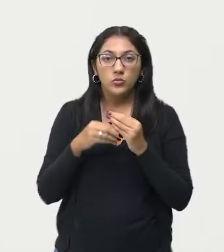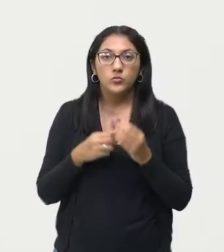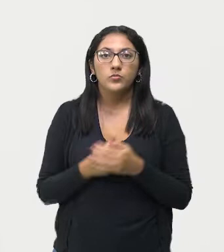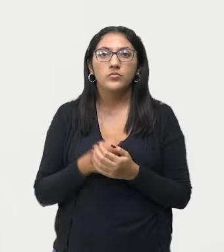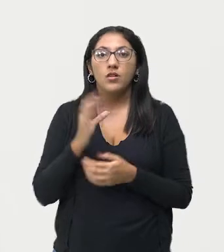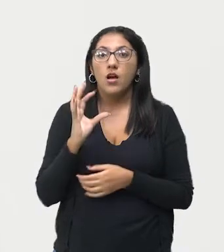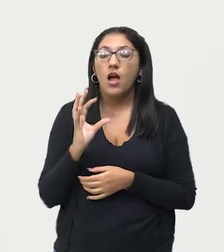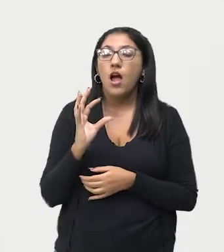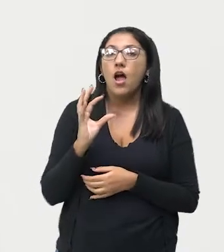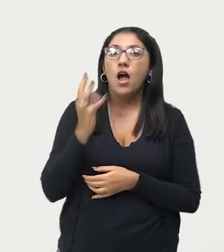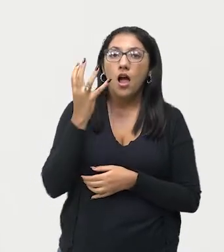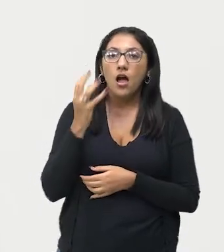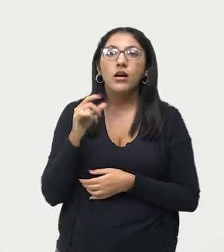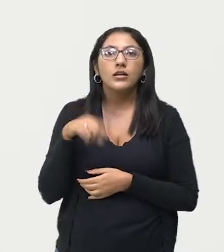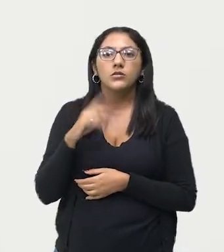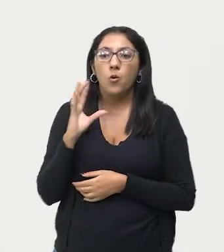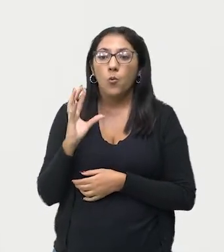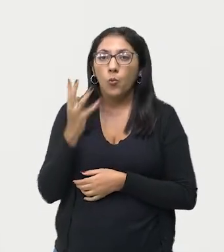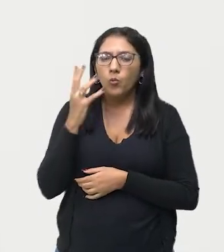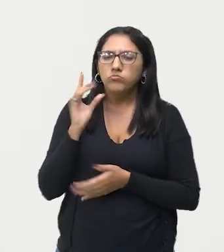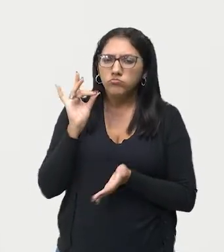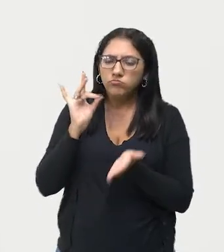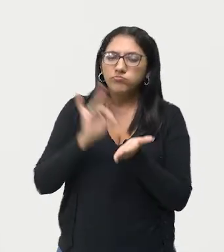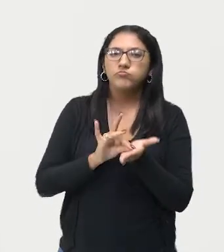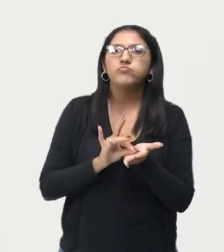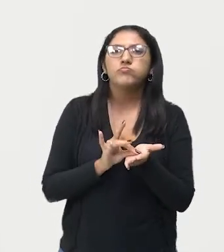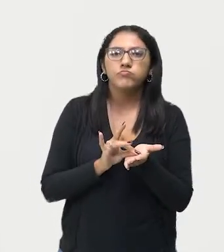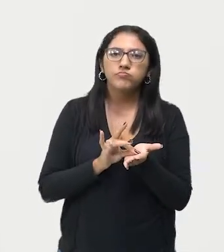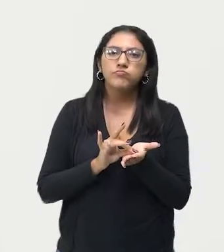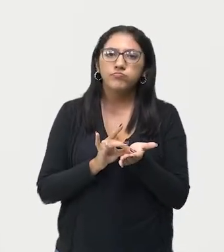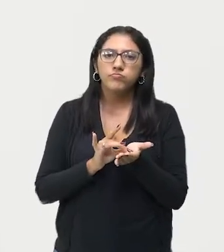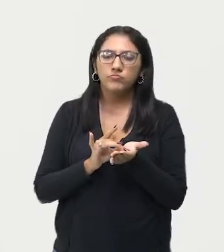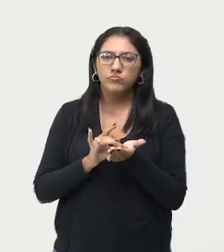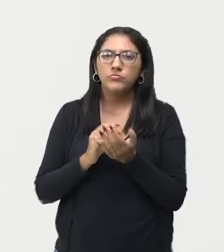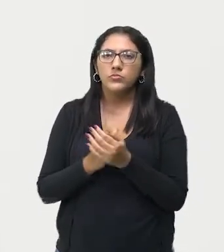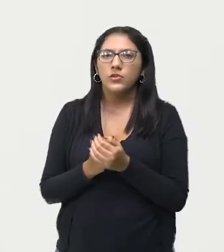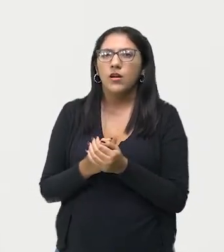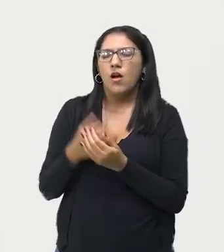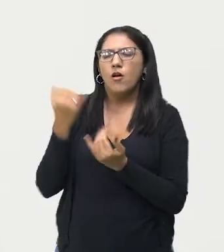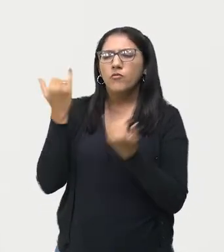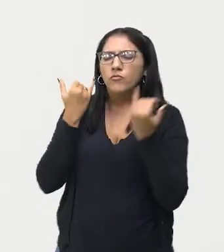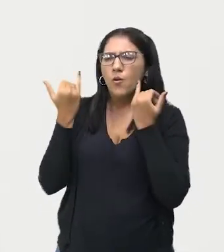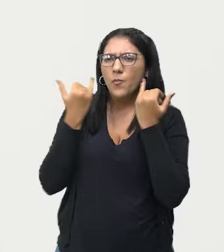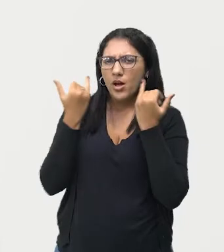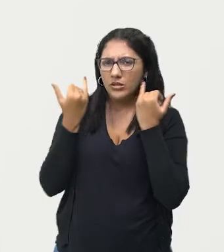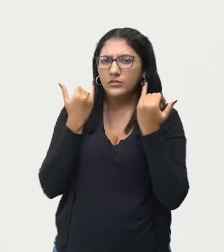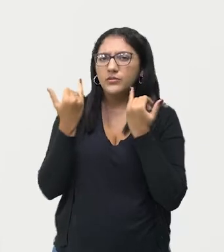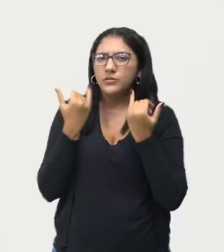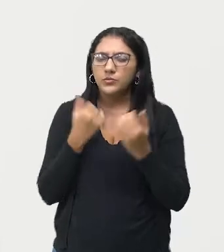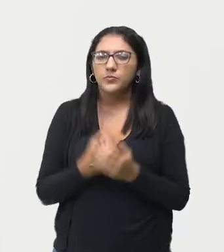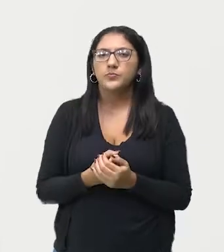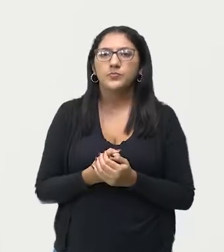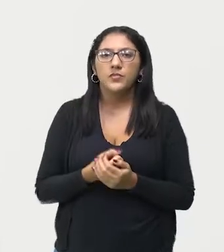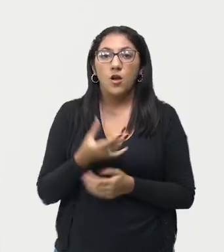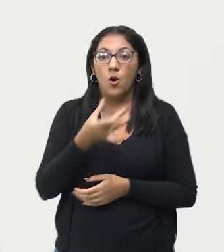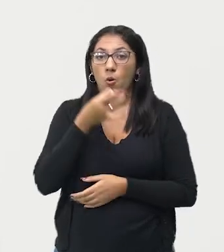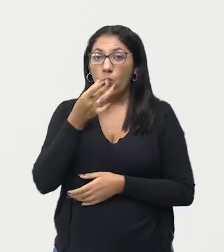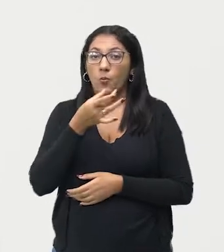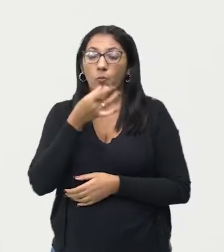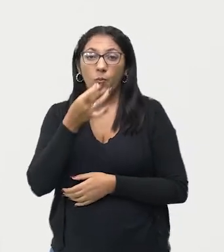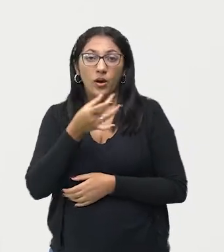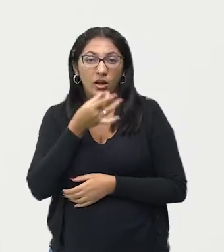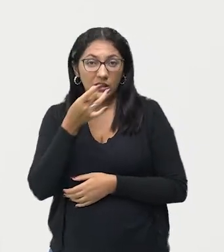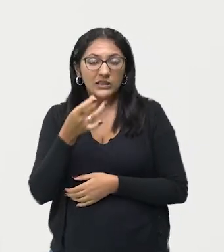fato é algo que aconteceu, uma informação a ser transmitida. E a opinião é o